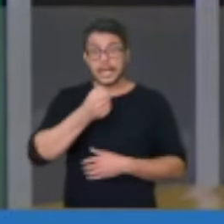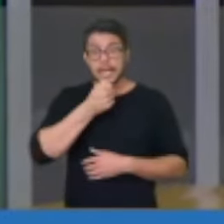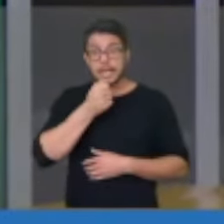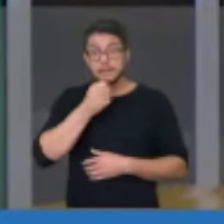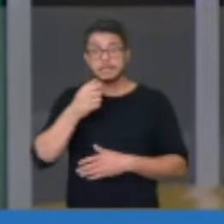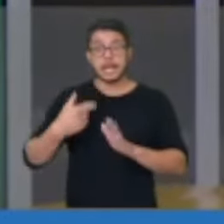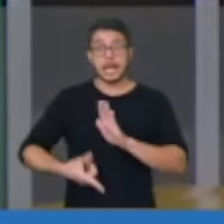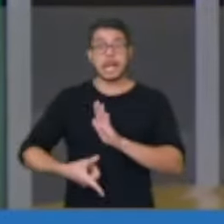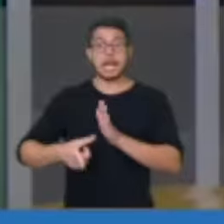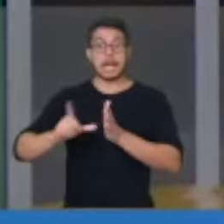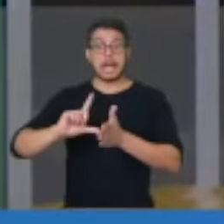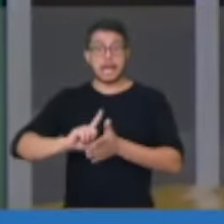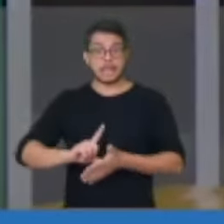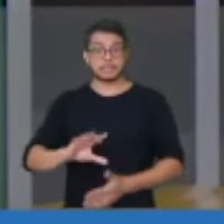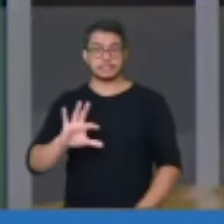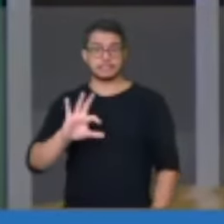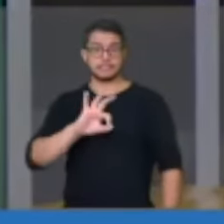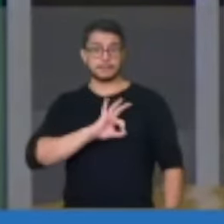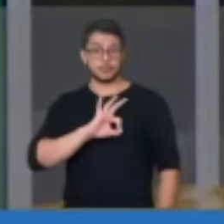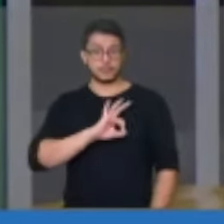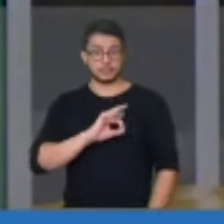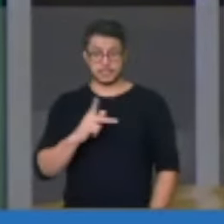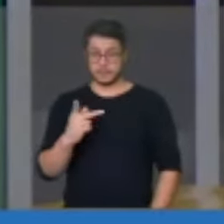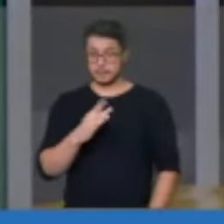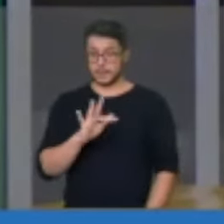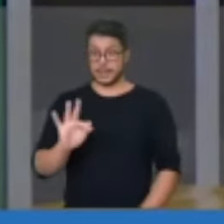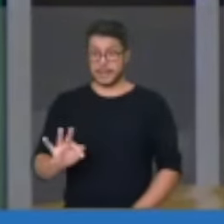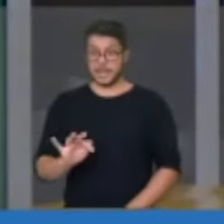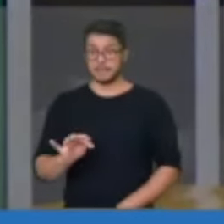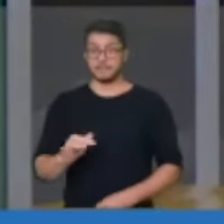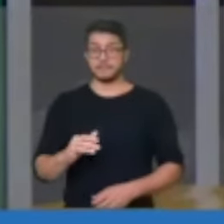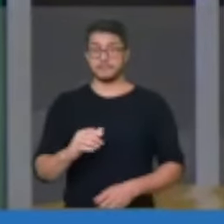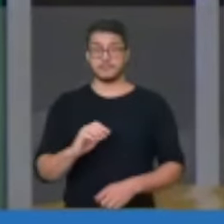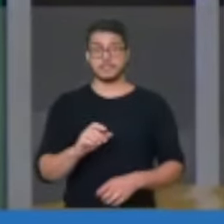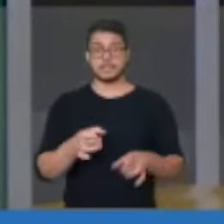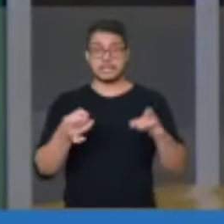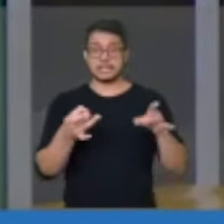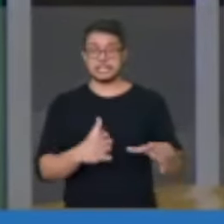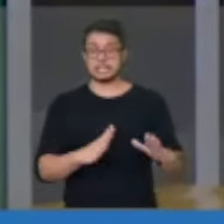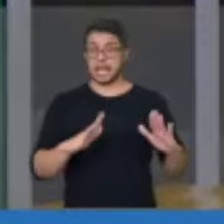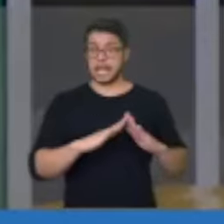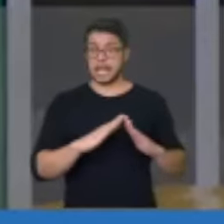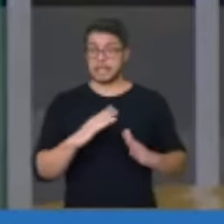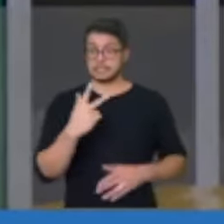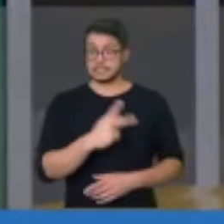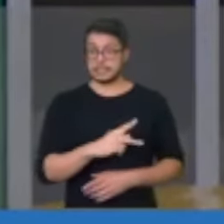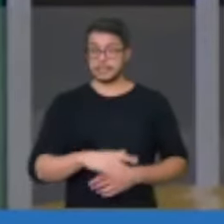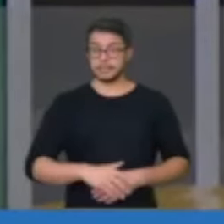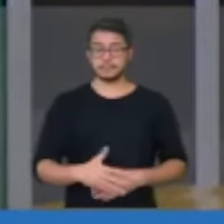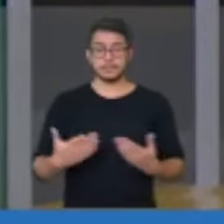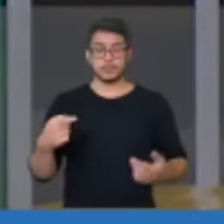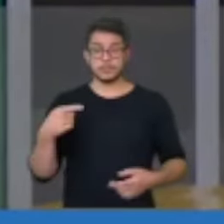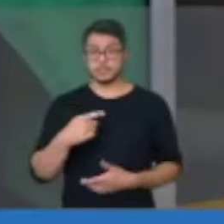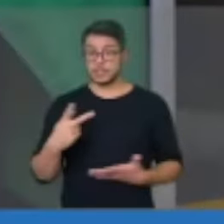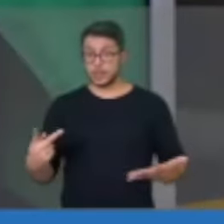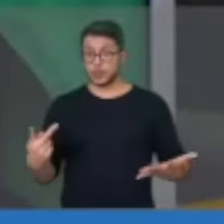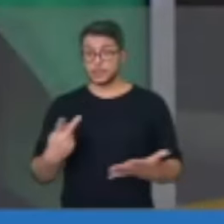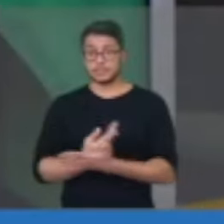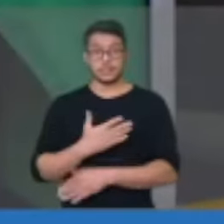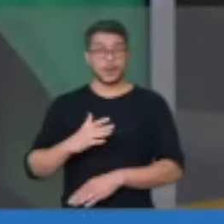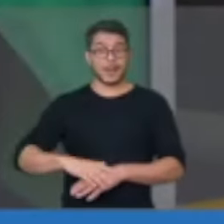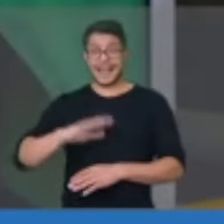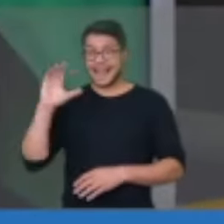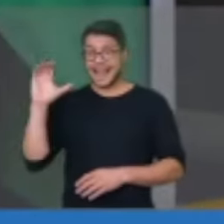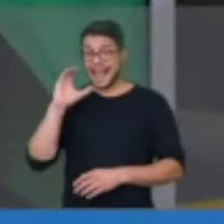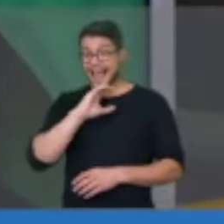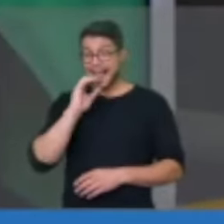Federal sair da casa da senhora. Esse foi o vazamento mais rápido da história. Antes mesmo da Polícia Federal